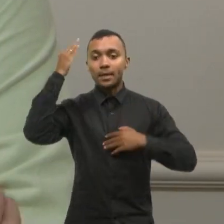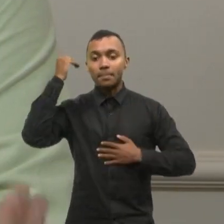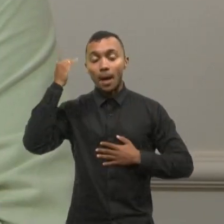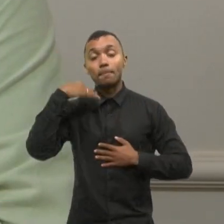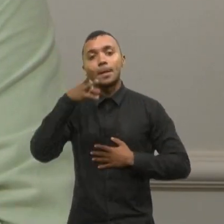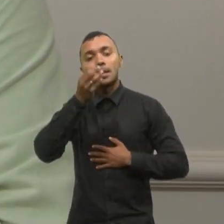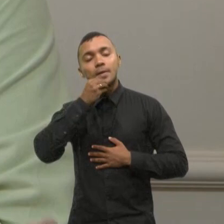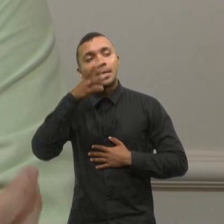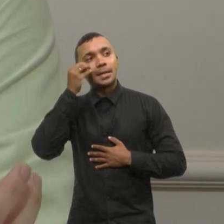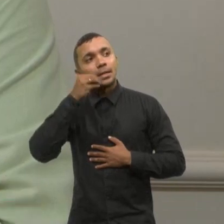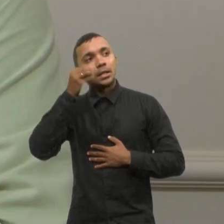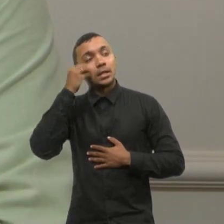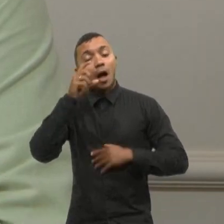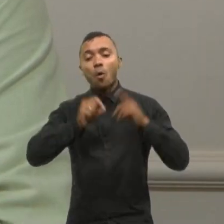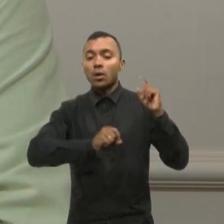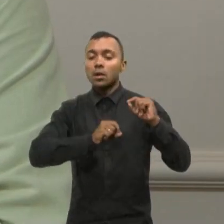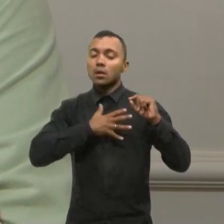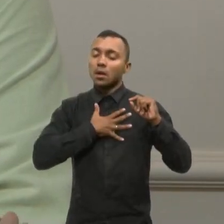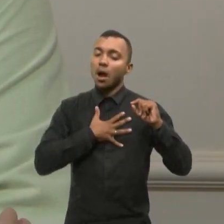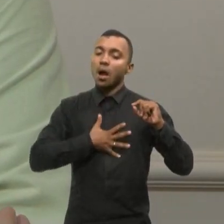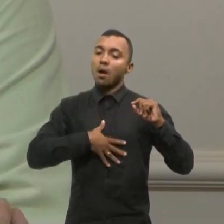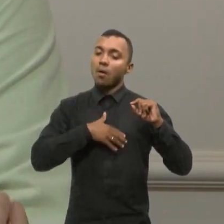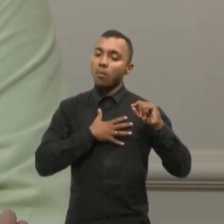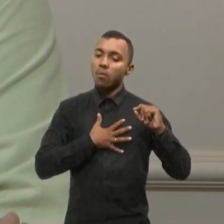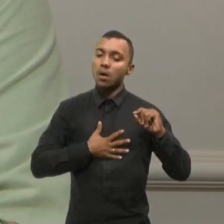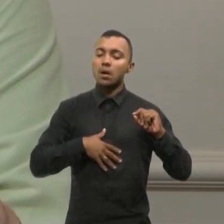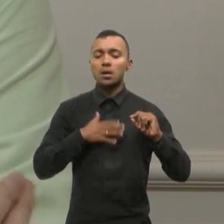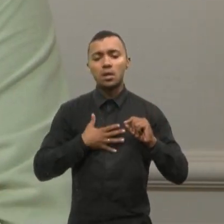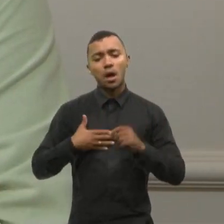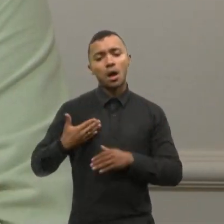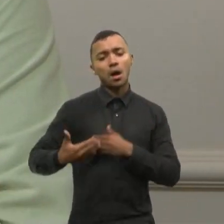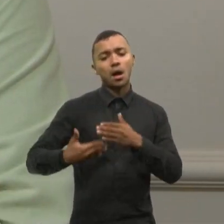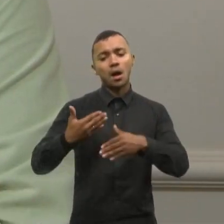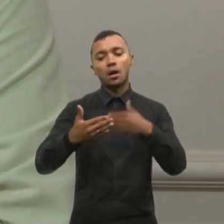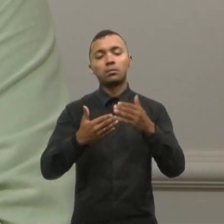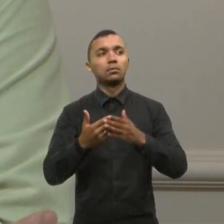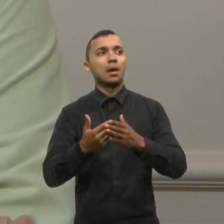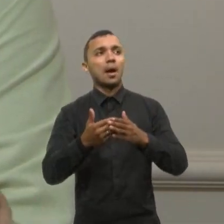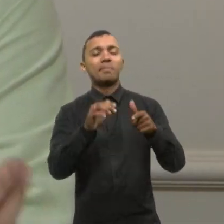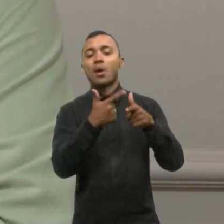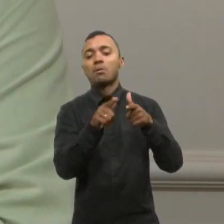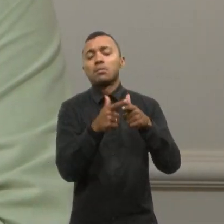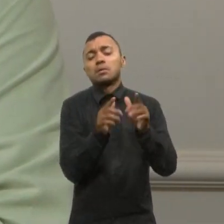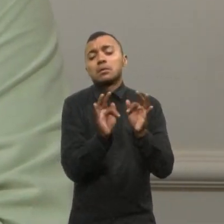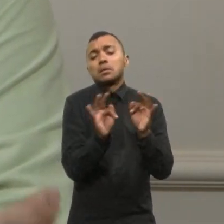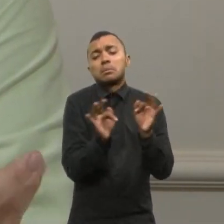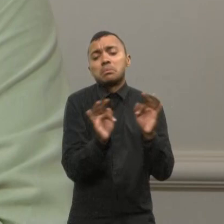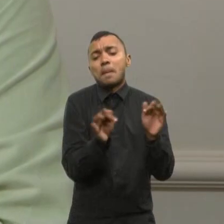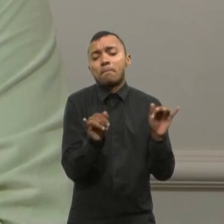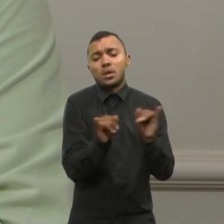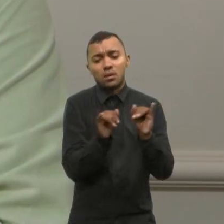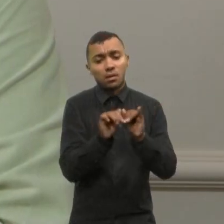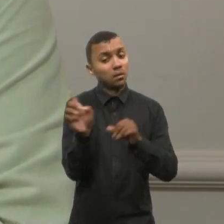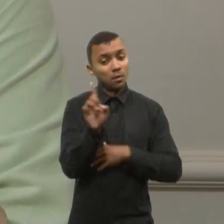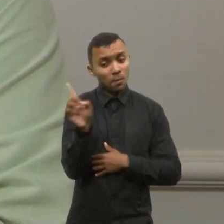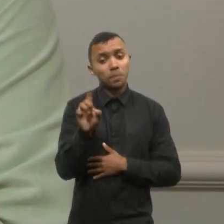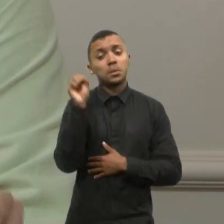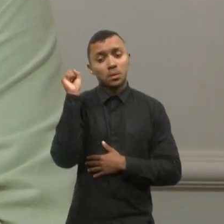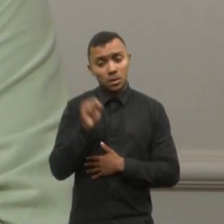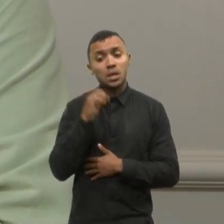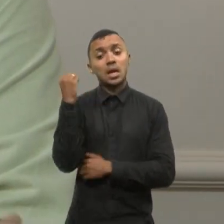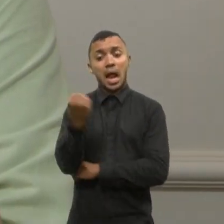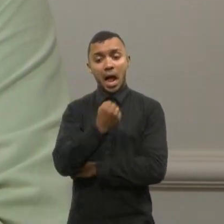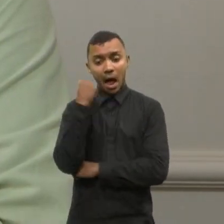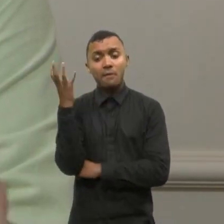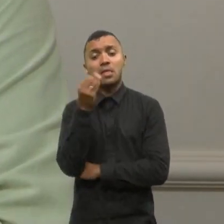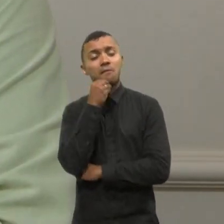conseguir conduzir isso com mais tranquilidade. De maneira nenhuma minimizar o problema, fingir que não existe. Existe uma situação, requer